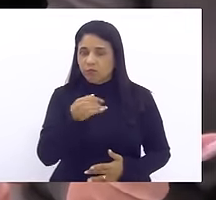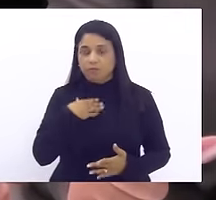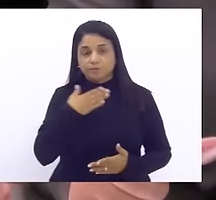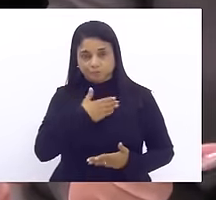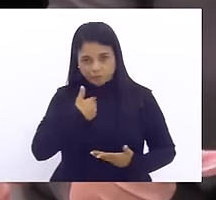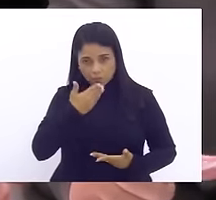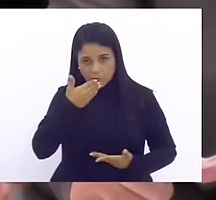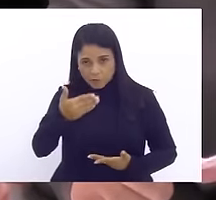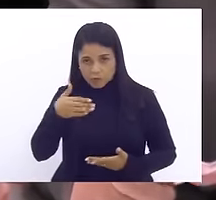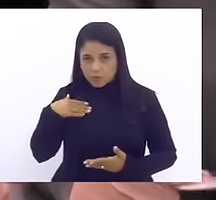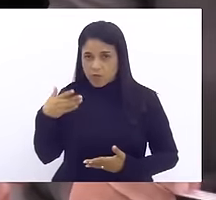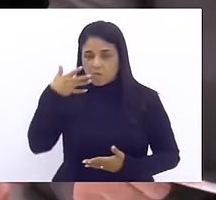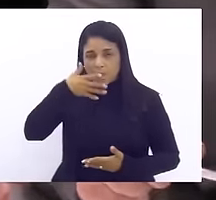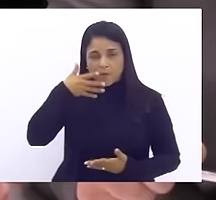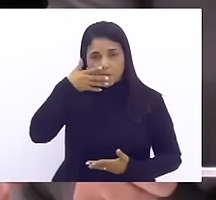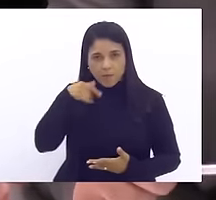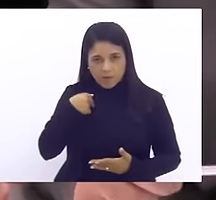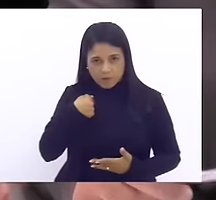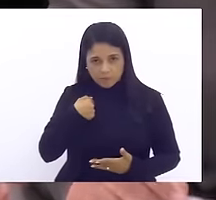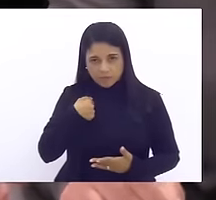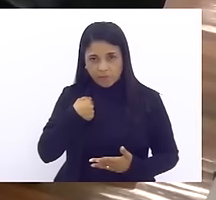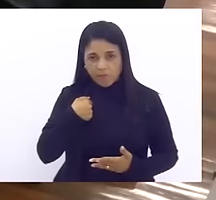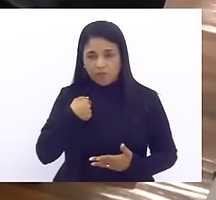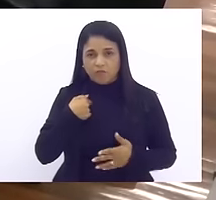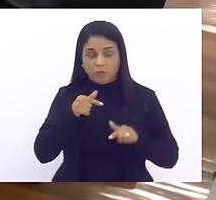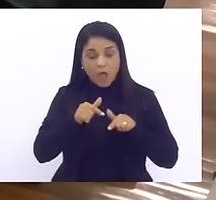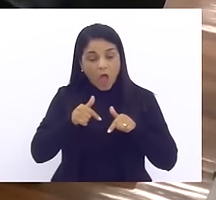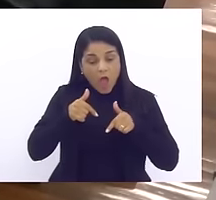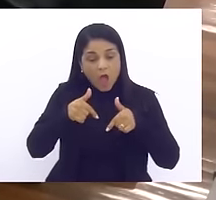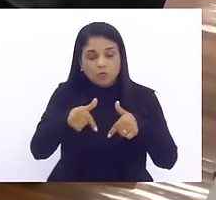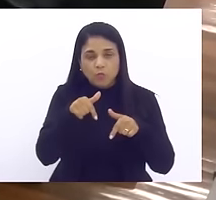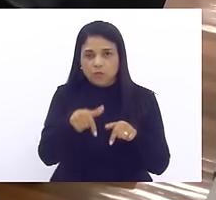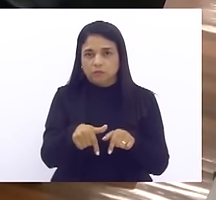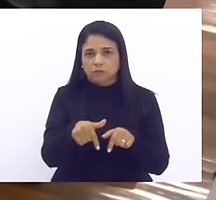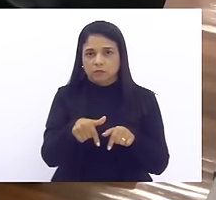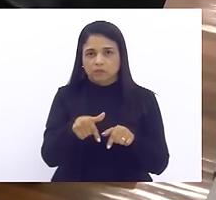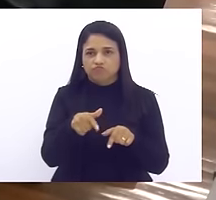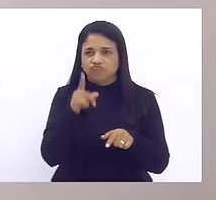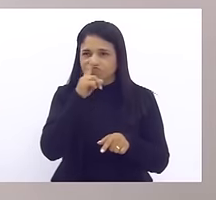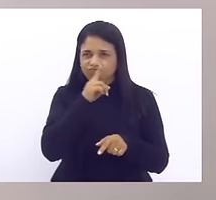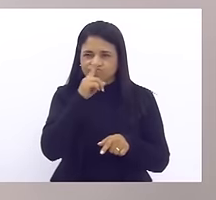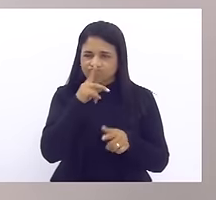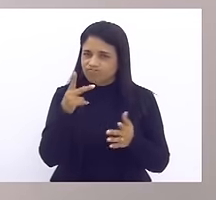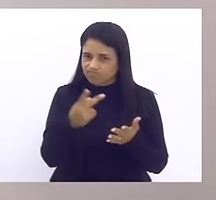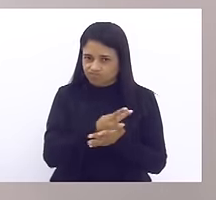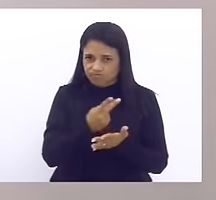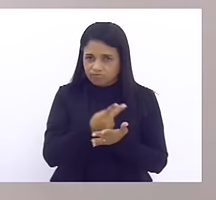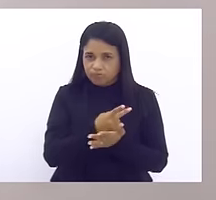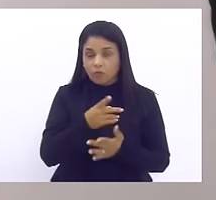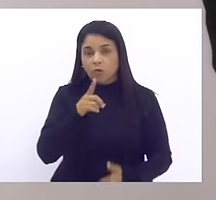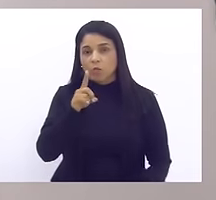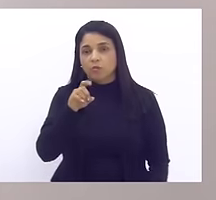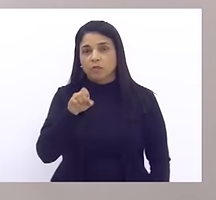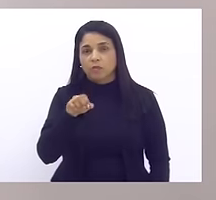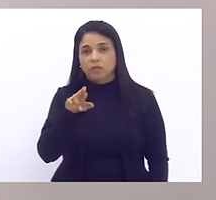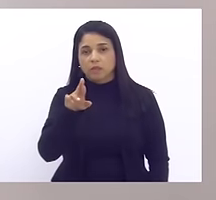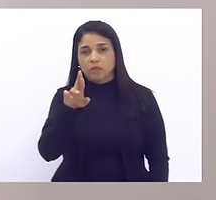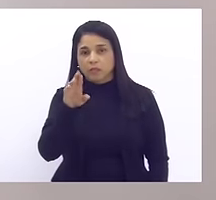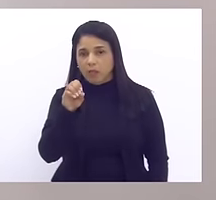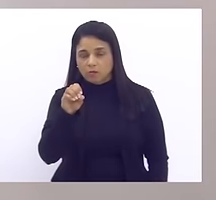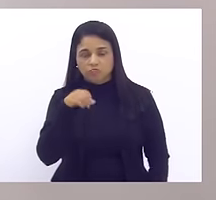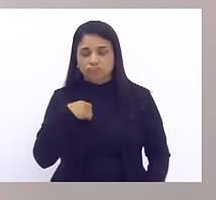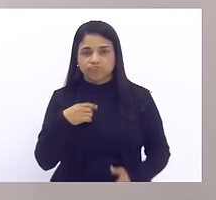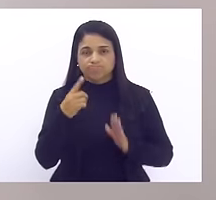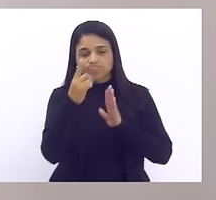a gente não tá falando da autuação da operação o que já é o erro isso aí já tá claro pra gente o deto não tem nada que tá fazendo na operação